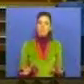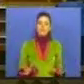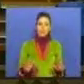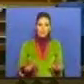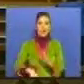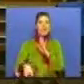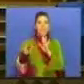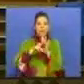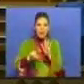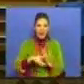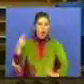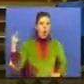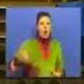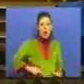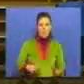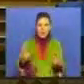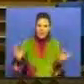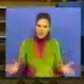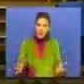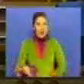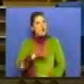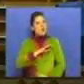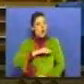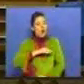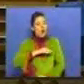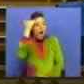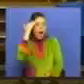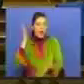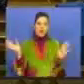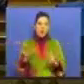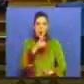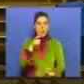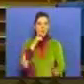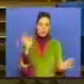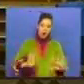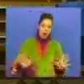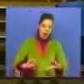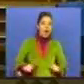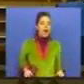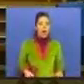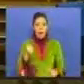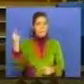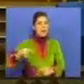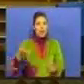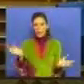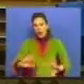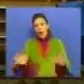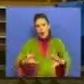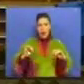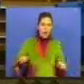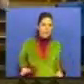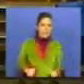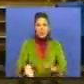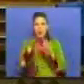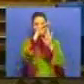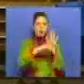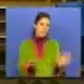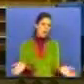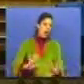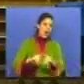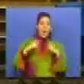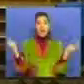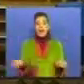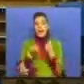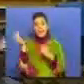uma regra, uma obrigação. Os senhores acham que não deve haver compromisso, não deve haver mandato, não deve haver programa. Portanto, a